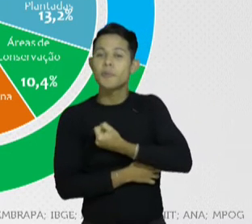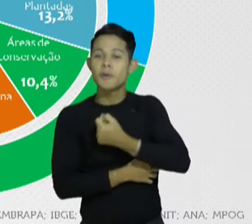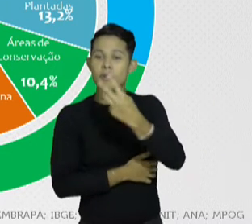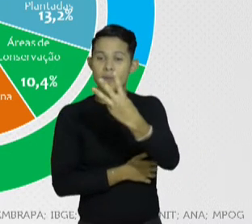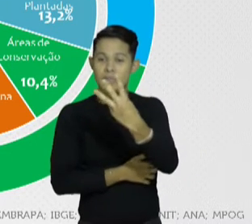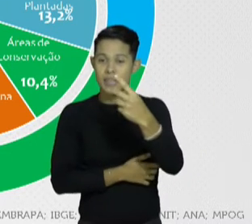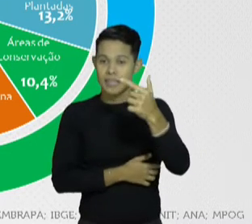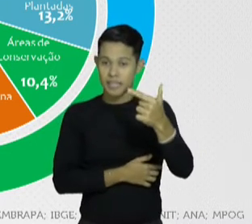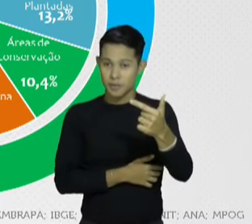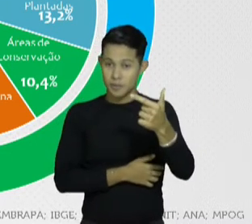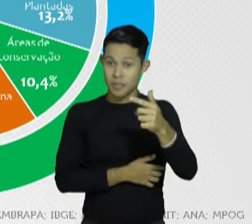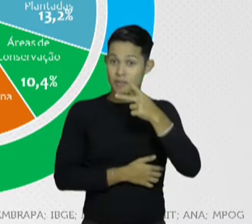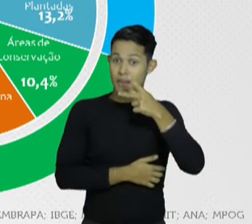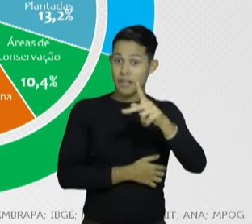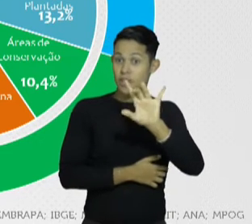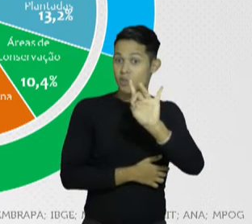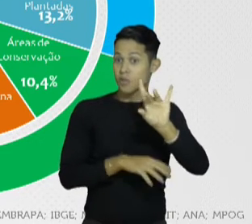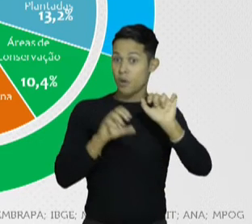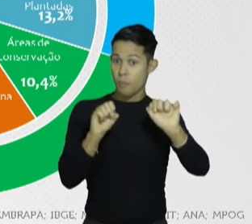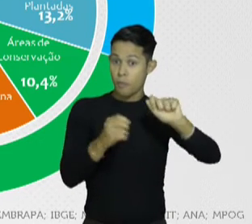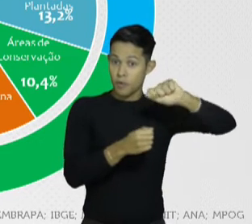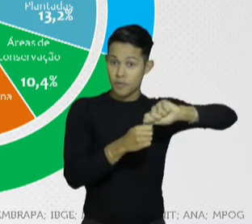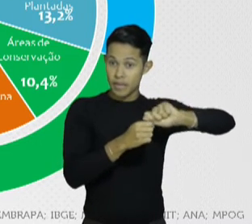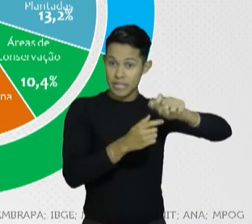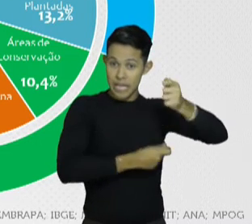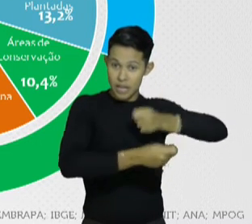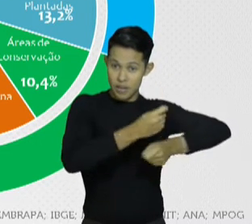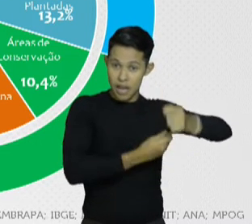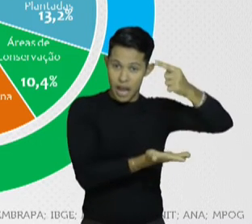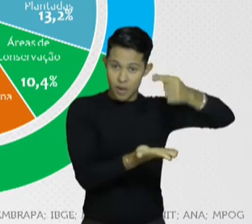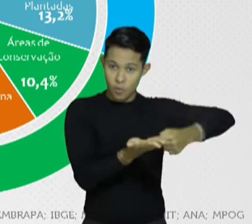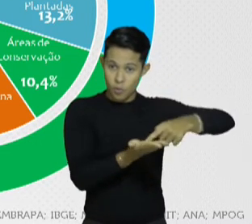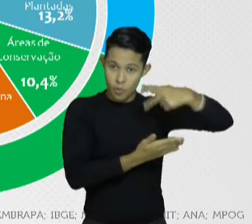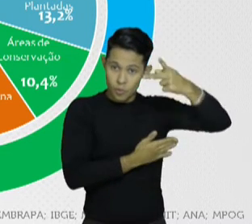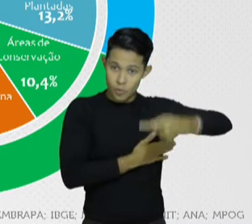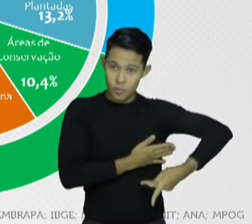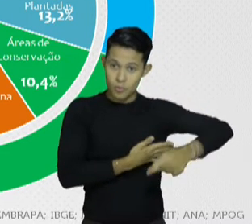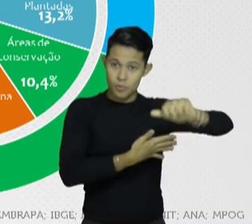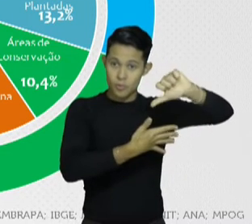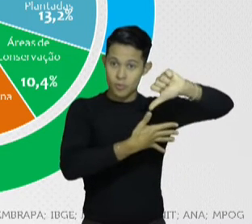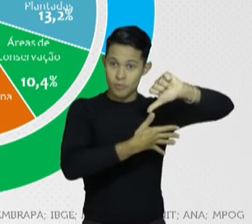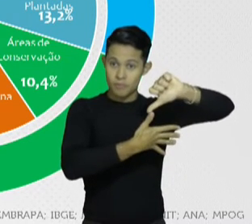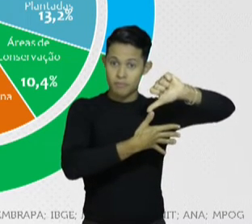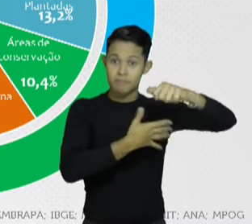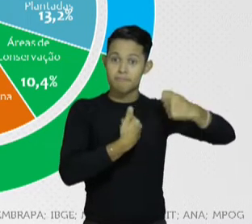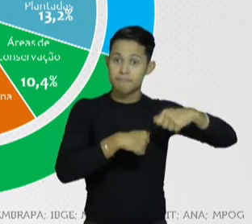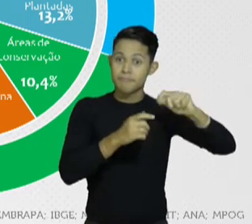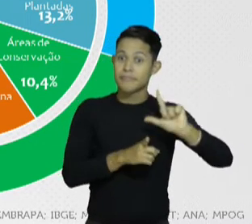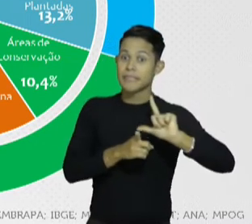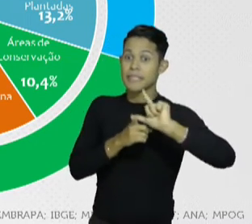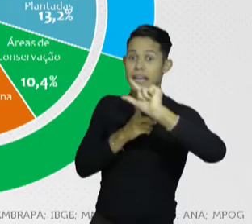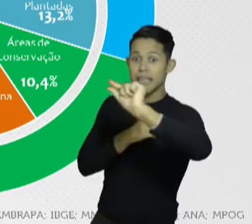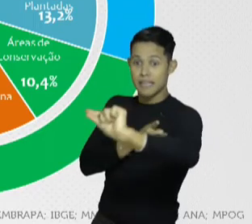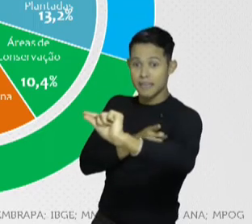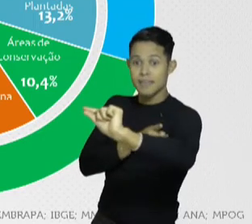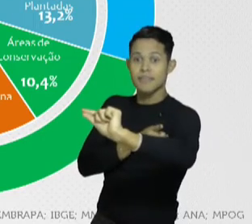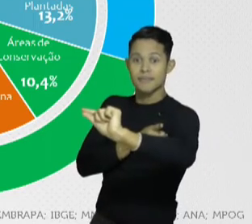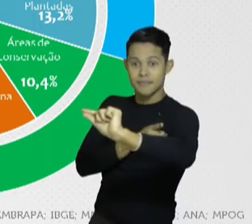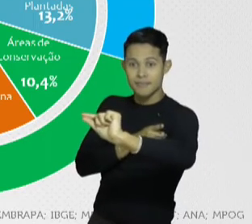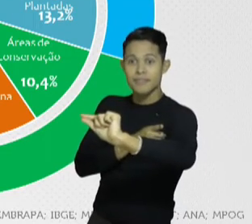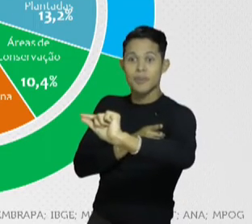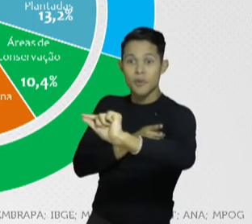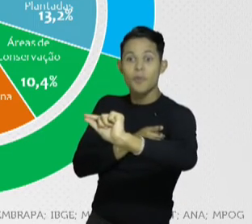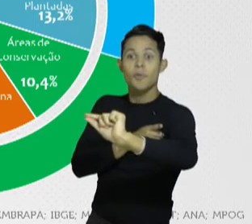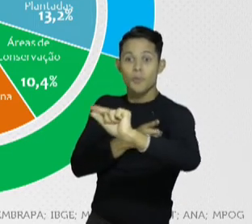diz que só pode fazer acordo aqui Qual o passo para fazer isso Então temos que sair daqui como uma lição gente nós temos